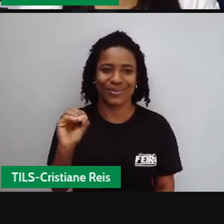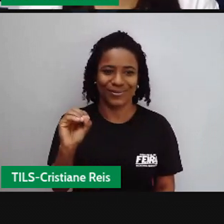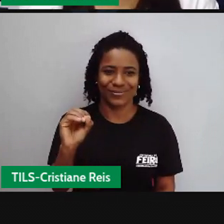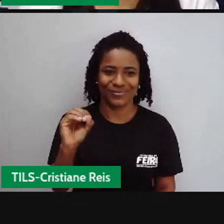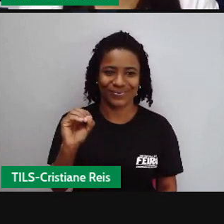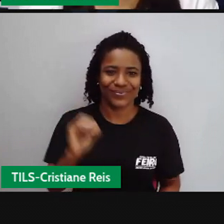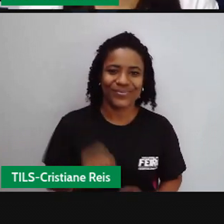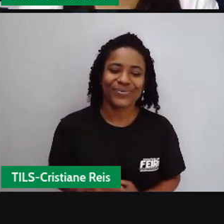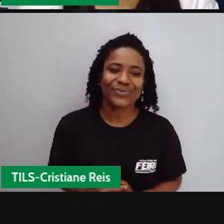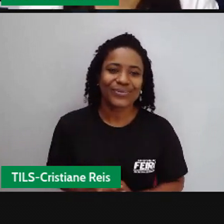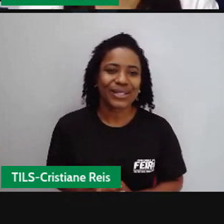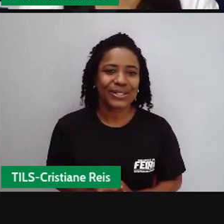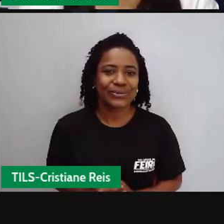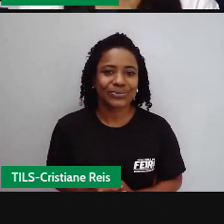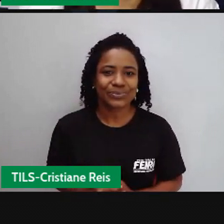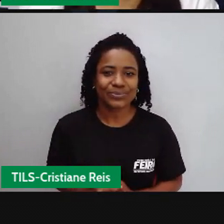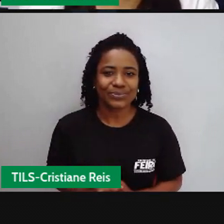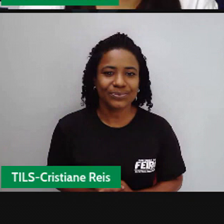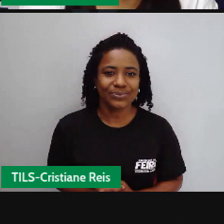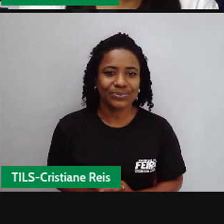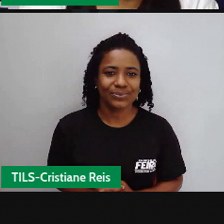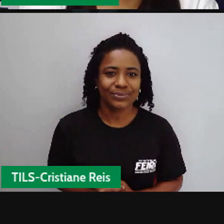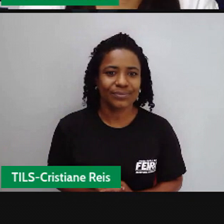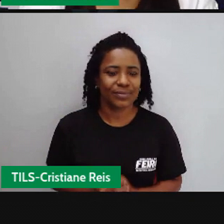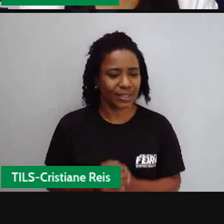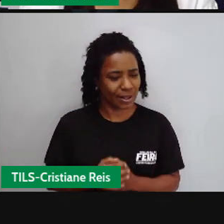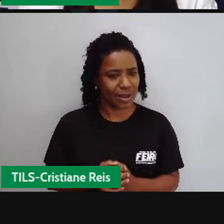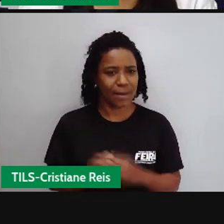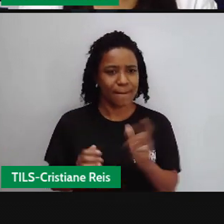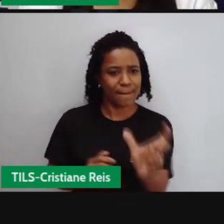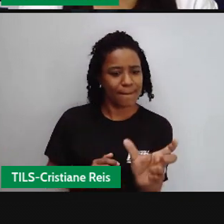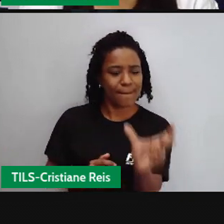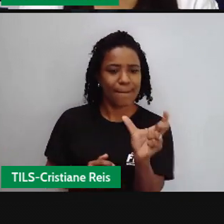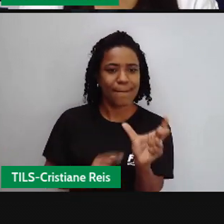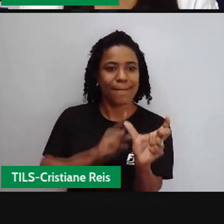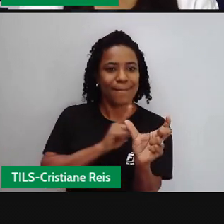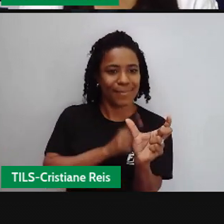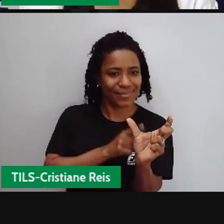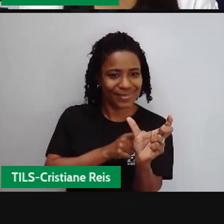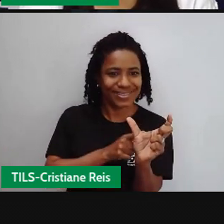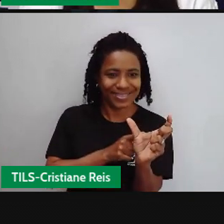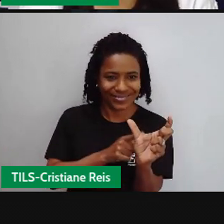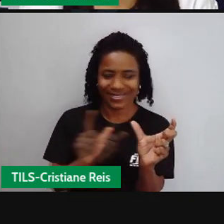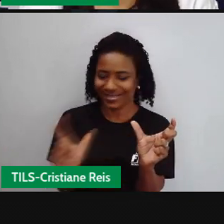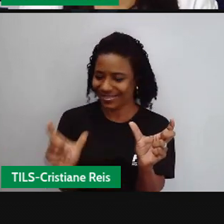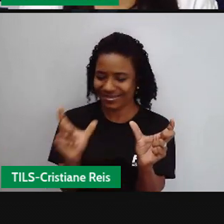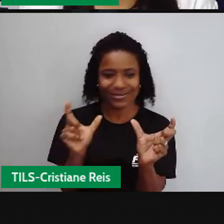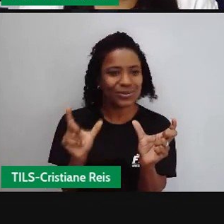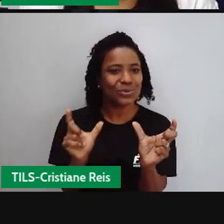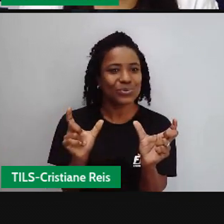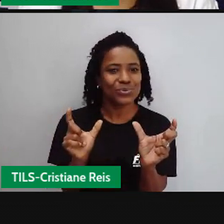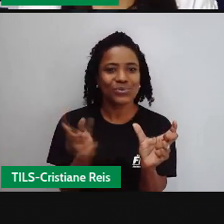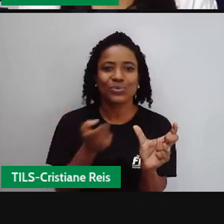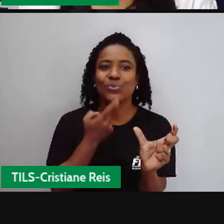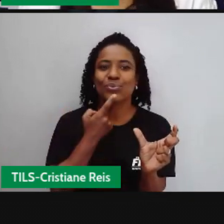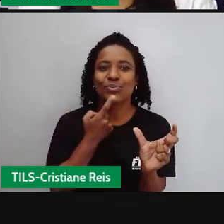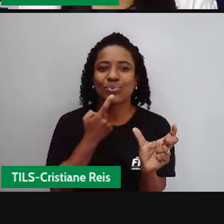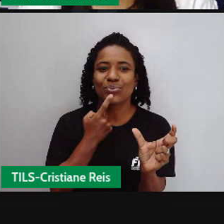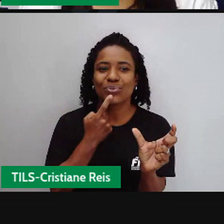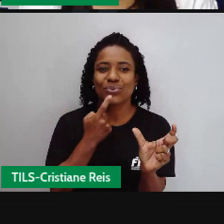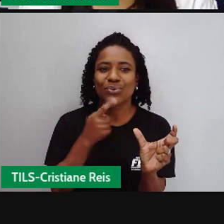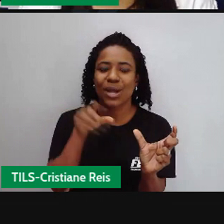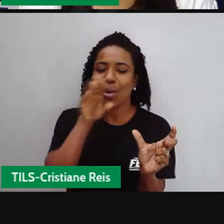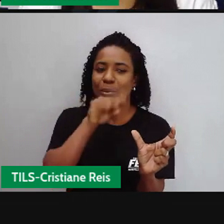Será que existe alguma semelhança entre elas? A gente já viu, né? Existe a semelhança do som. O O